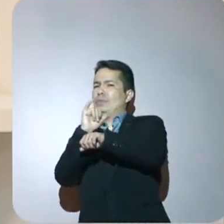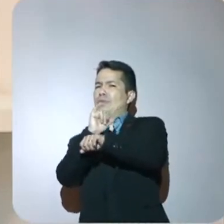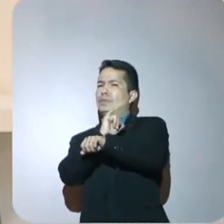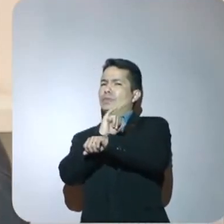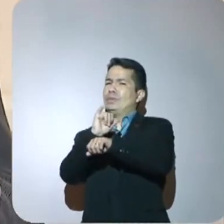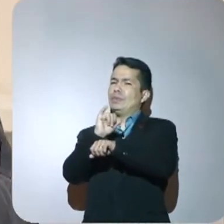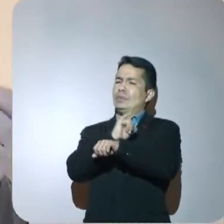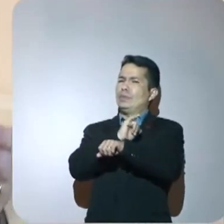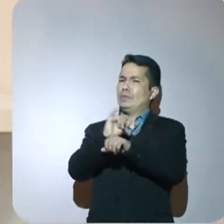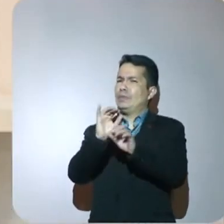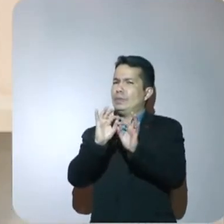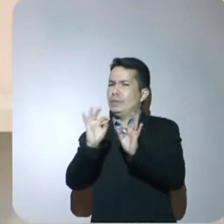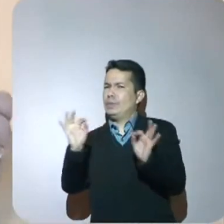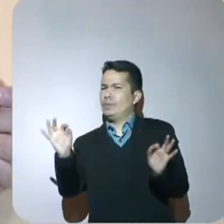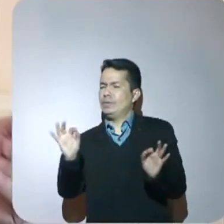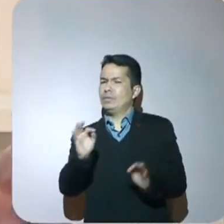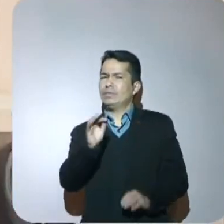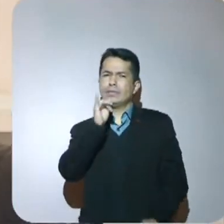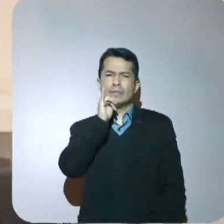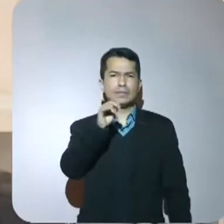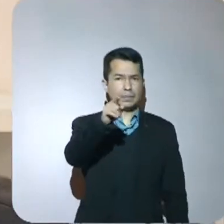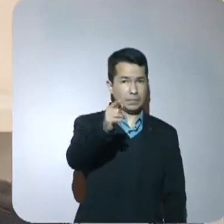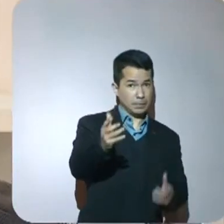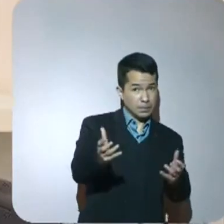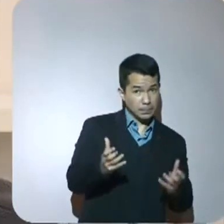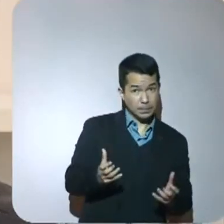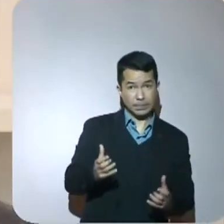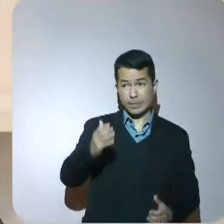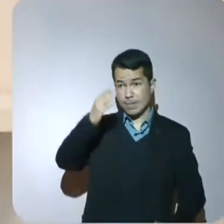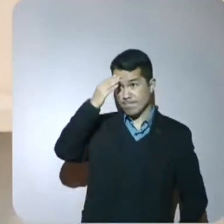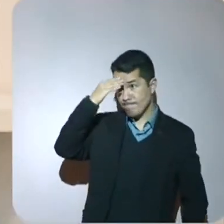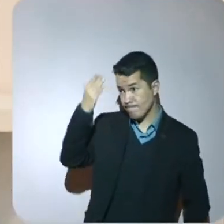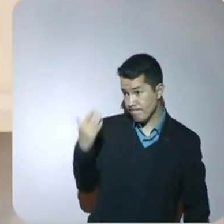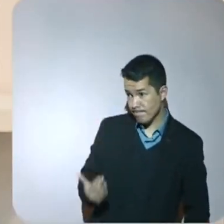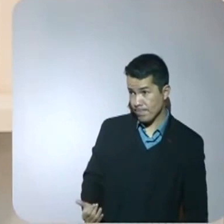gente é capaz de honrar Jesus acima de tudo e todos?